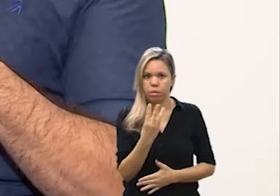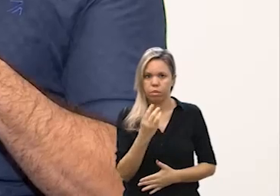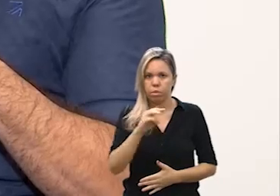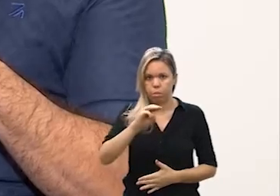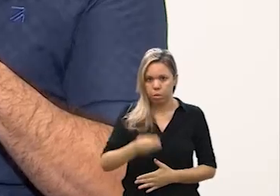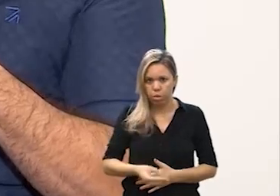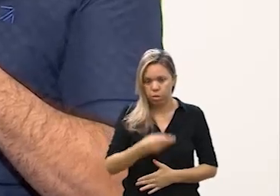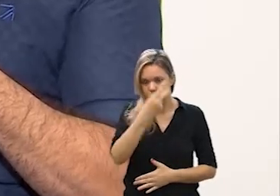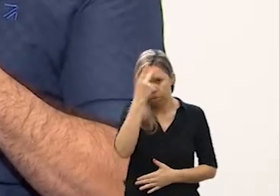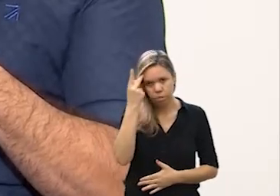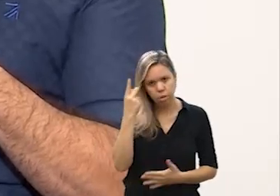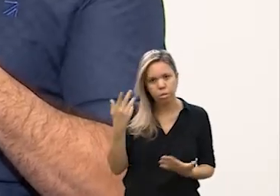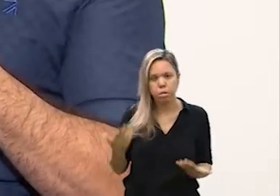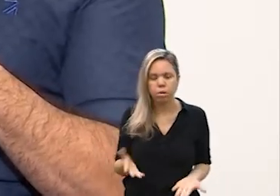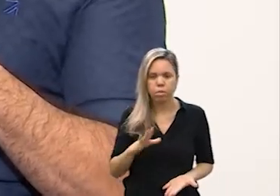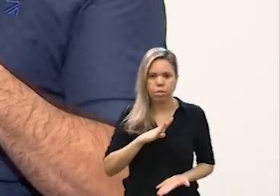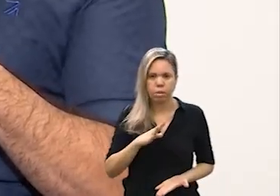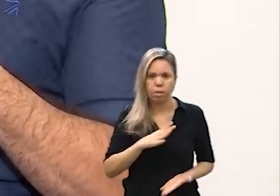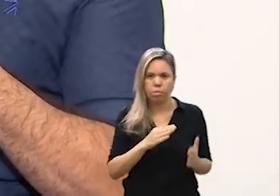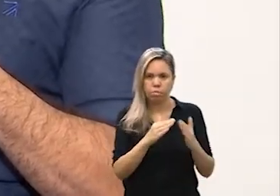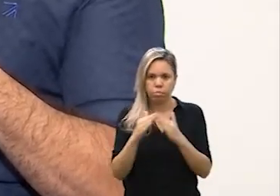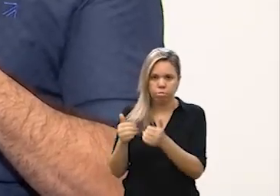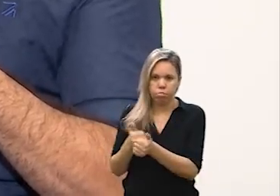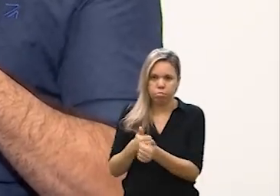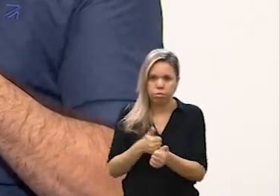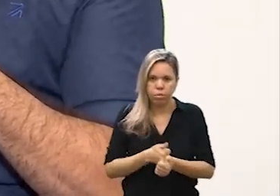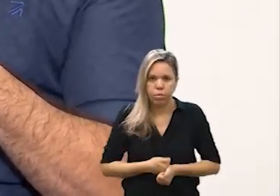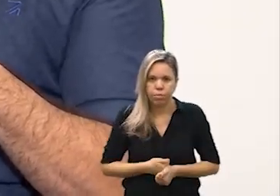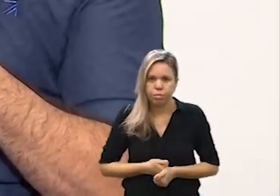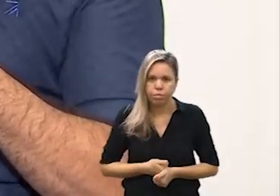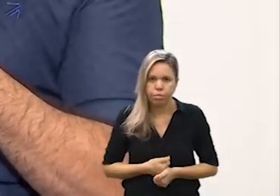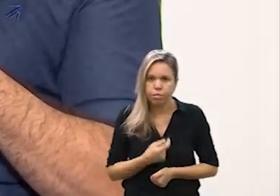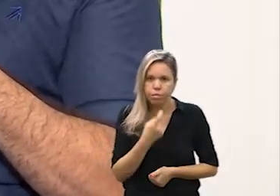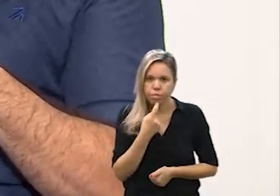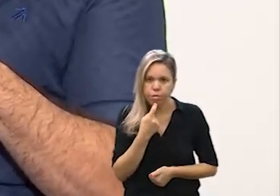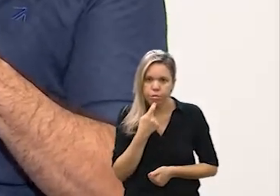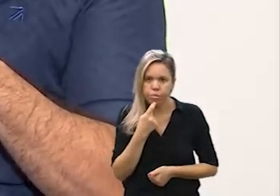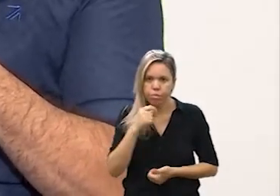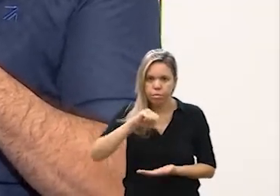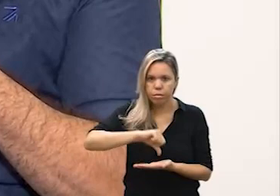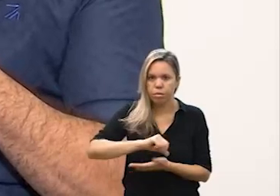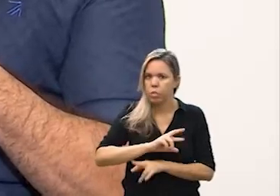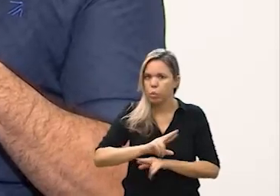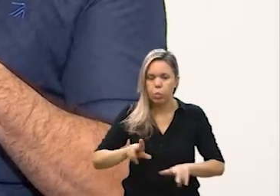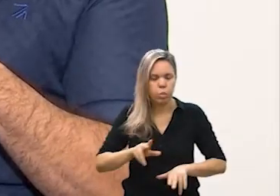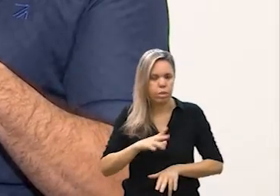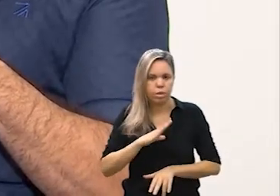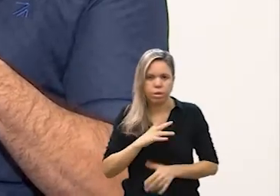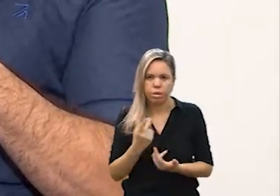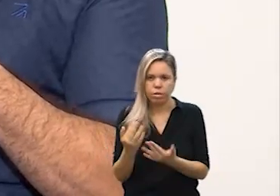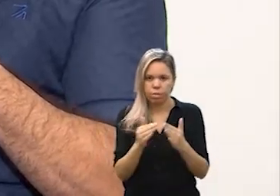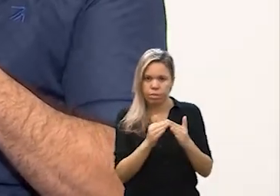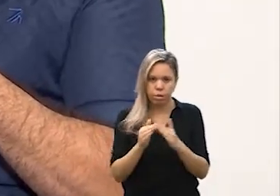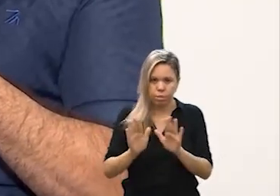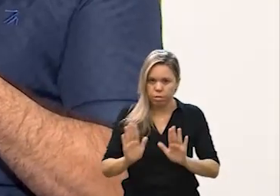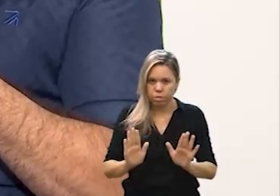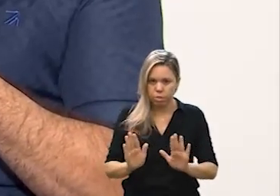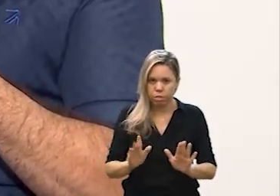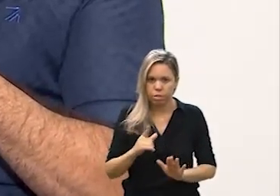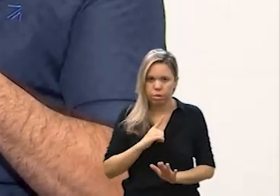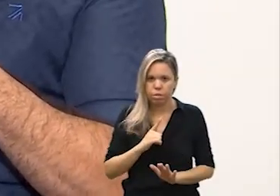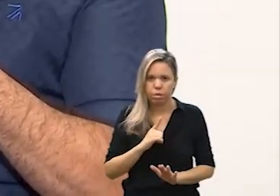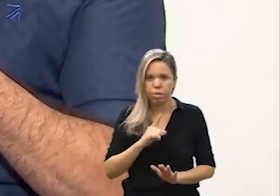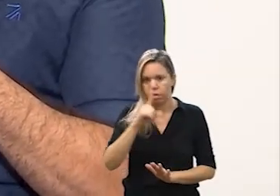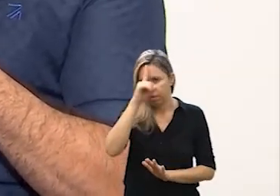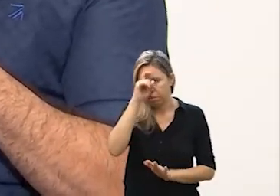pessoas nas cidades vizinhas, e Campinas está no centro. E nenhuma cidade dessa vizinha também tem esse